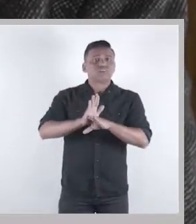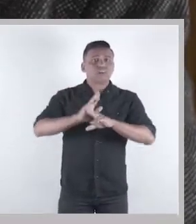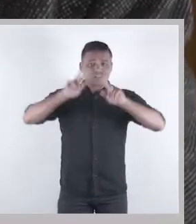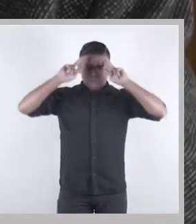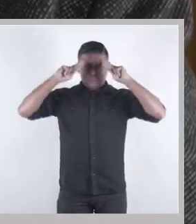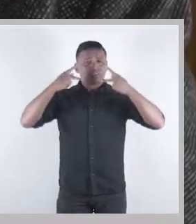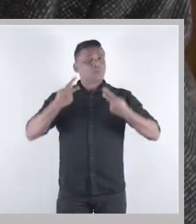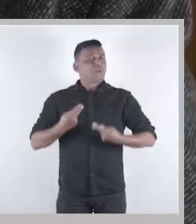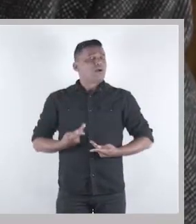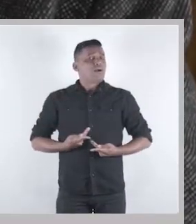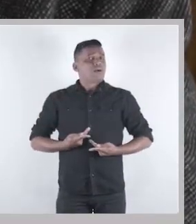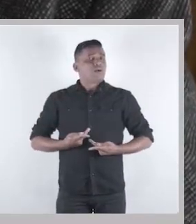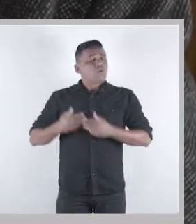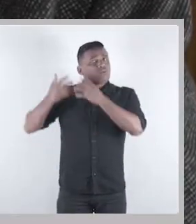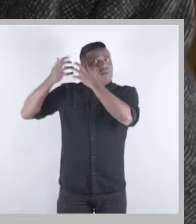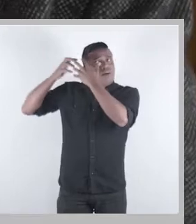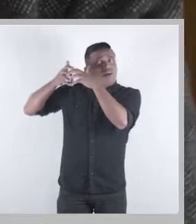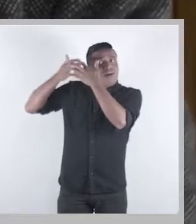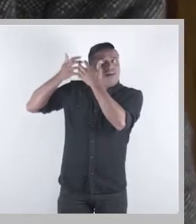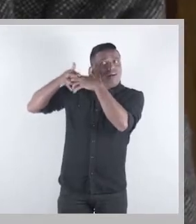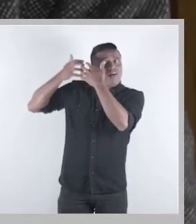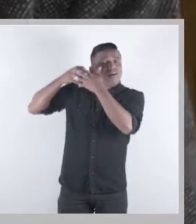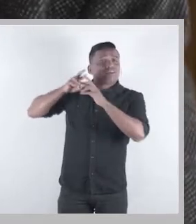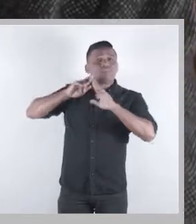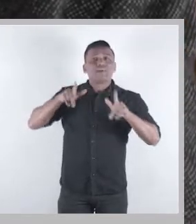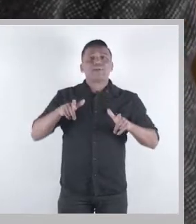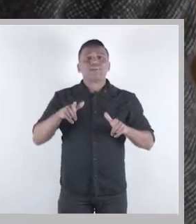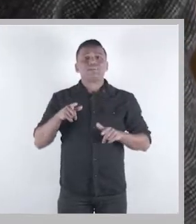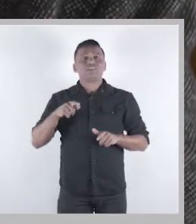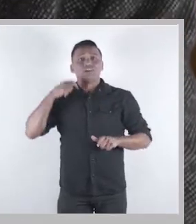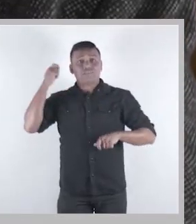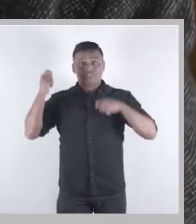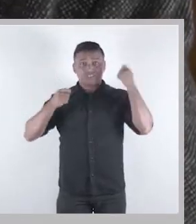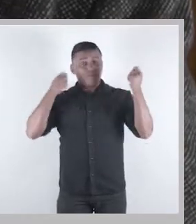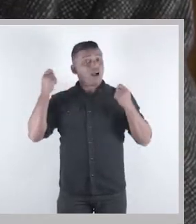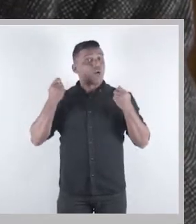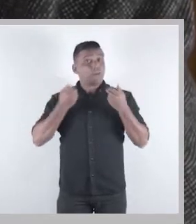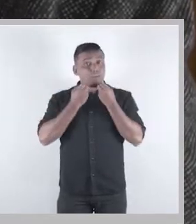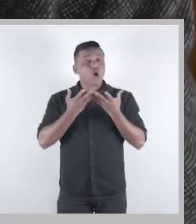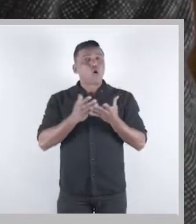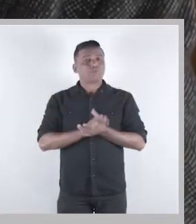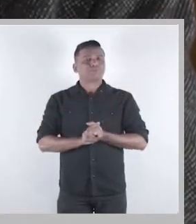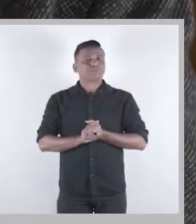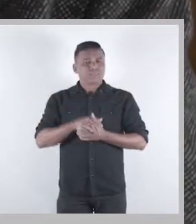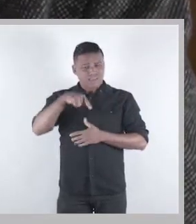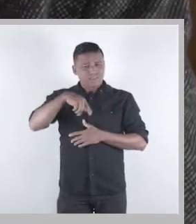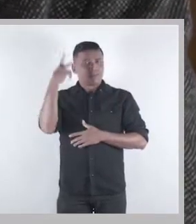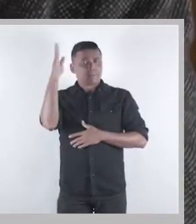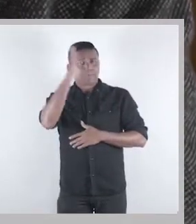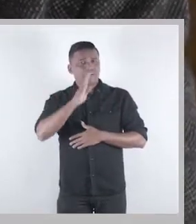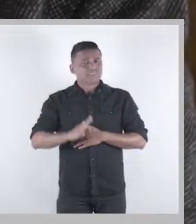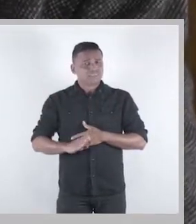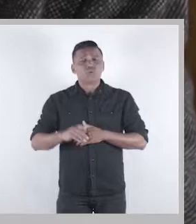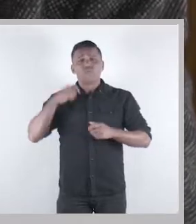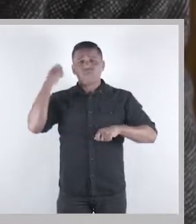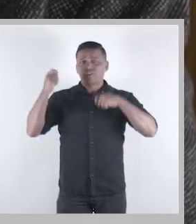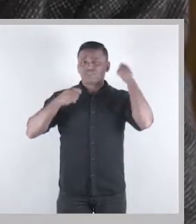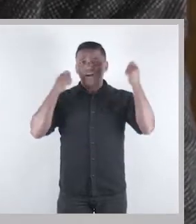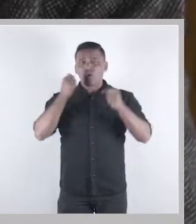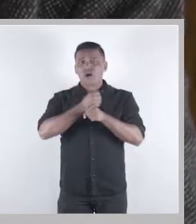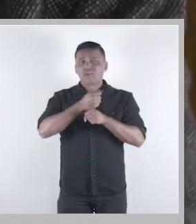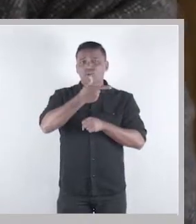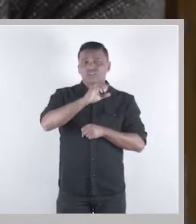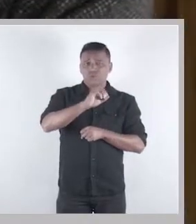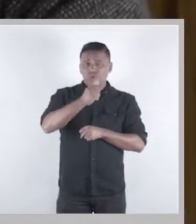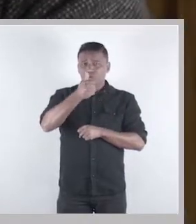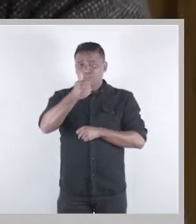aqui no Brasil teve um festival em 2017 chamado Tordesilhas aconteceu em São Paulo organizado pela Virna Teixeira